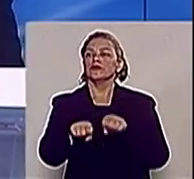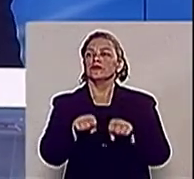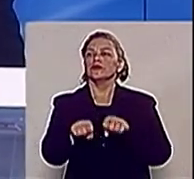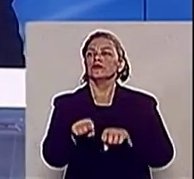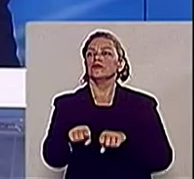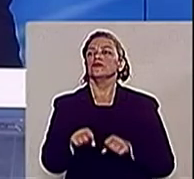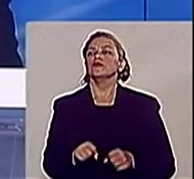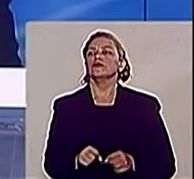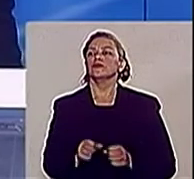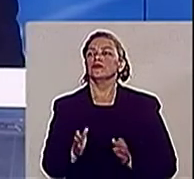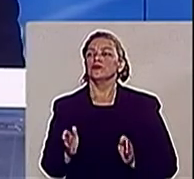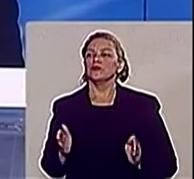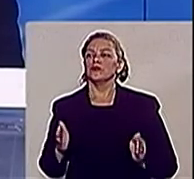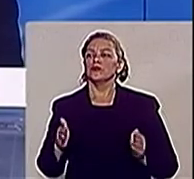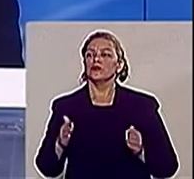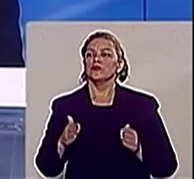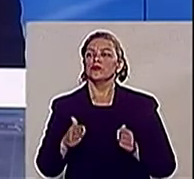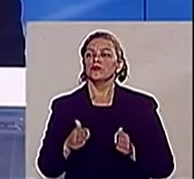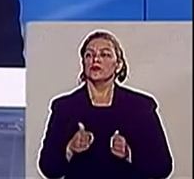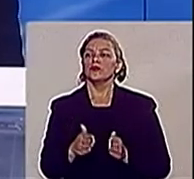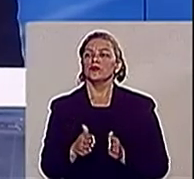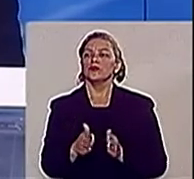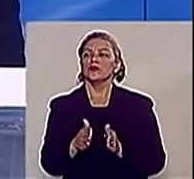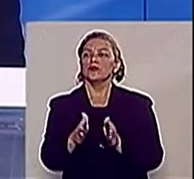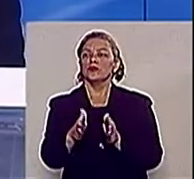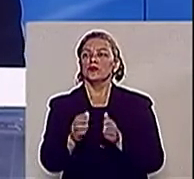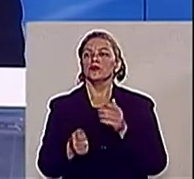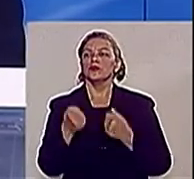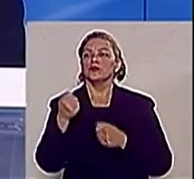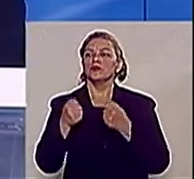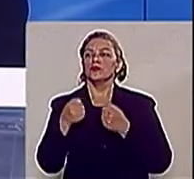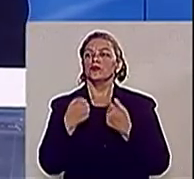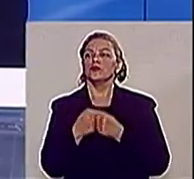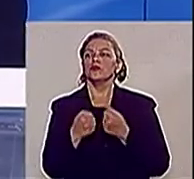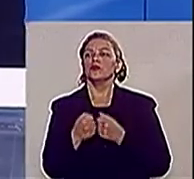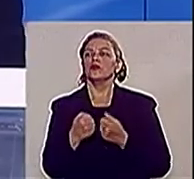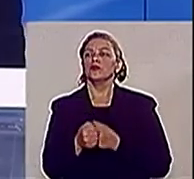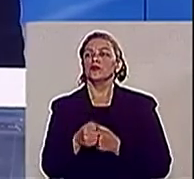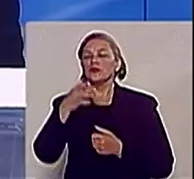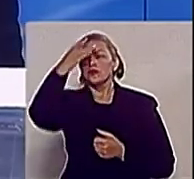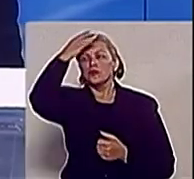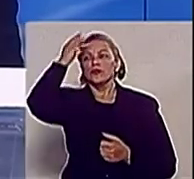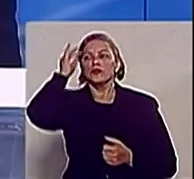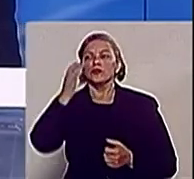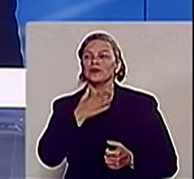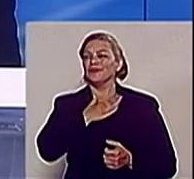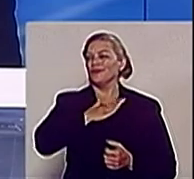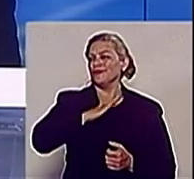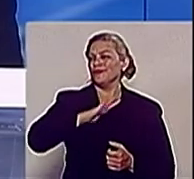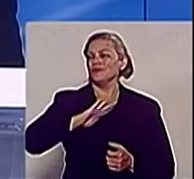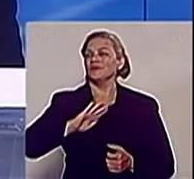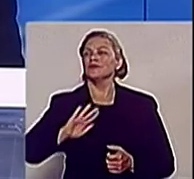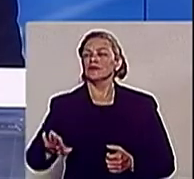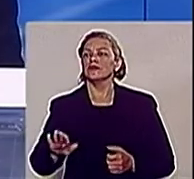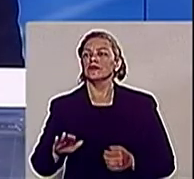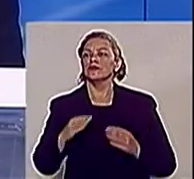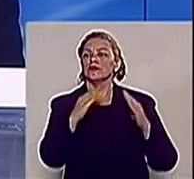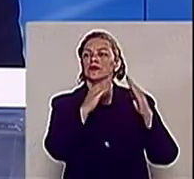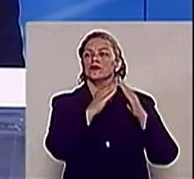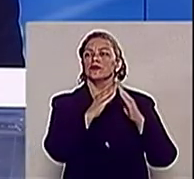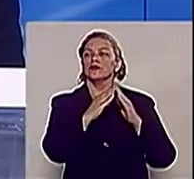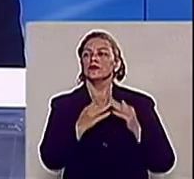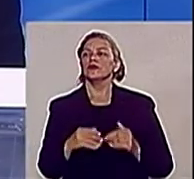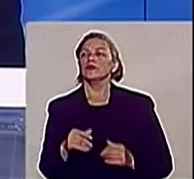que reduziu as faixas de rolamento para carro e para ônibus. A população não aprovou a construção dos quiosques na Orla do